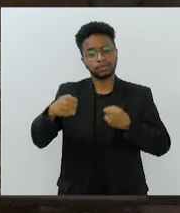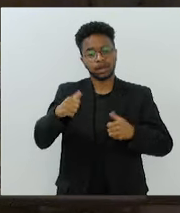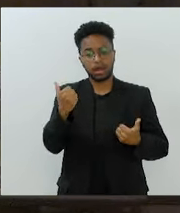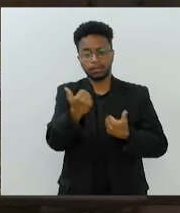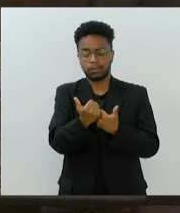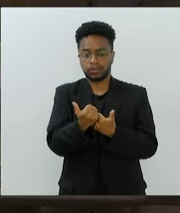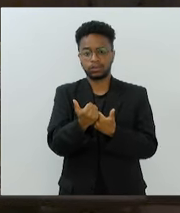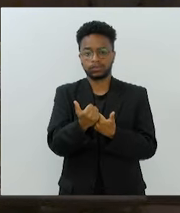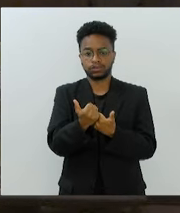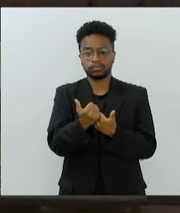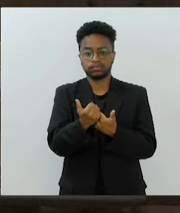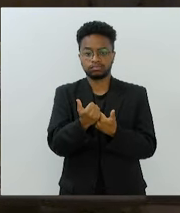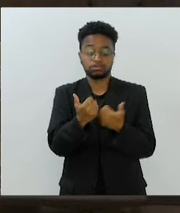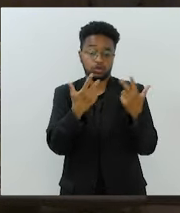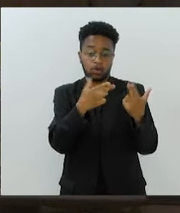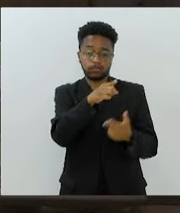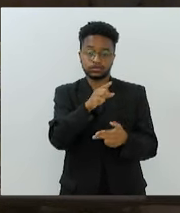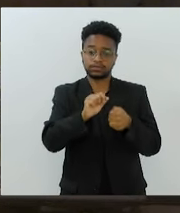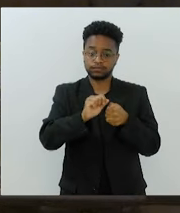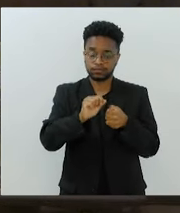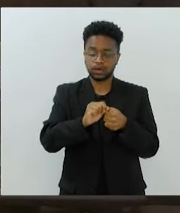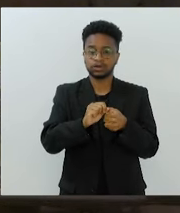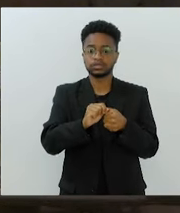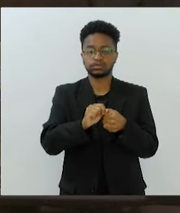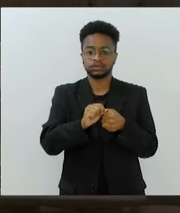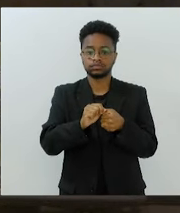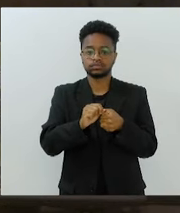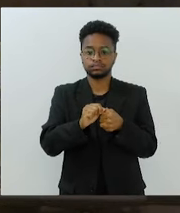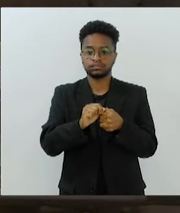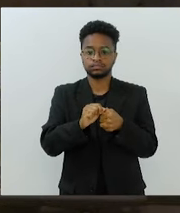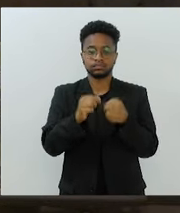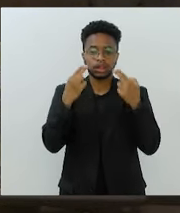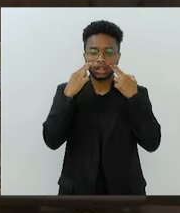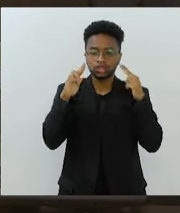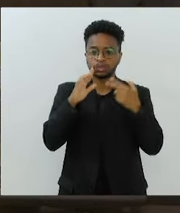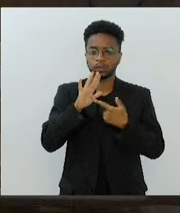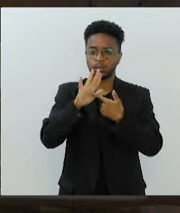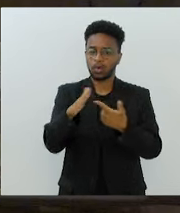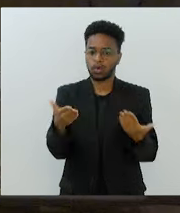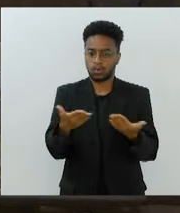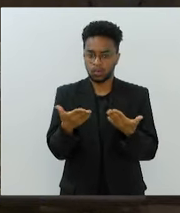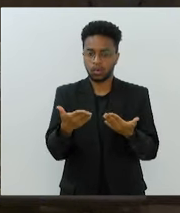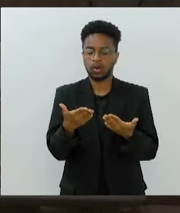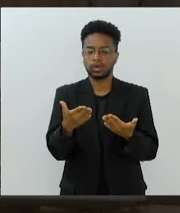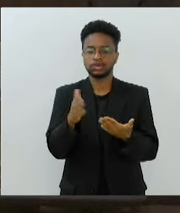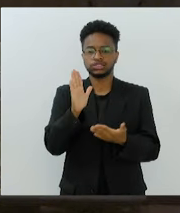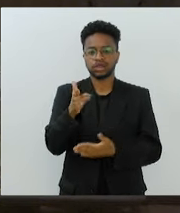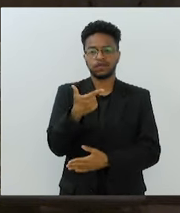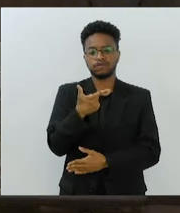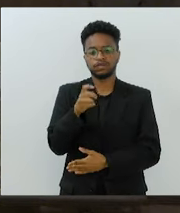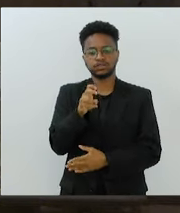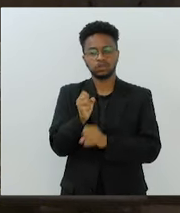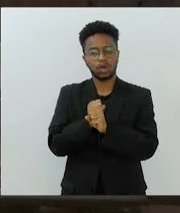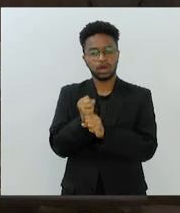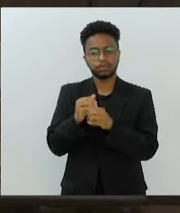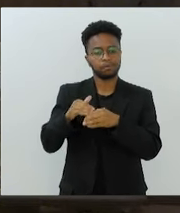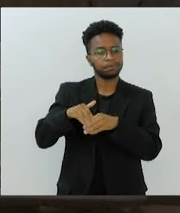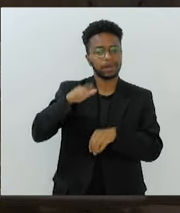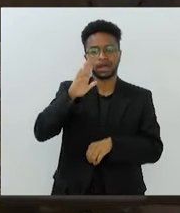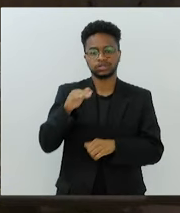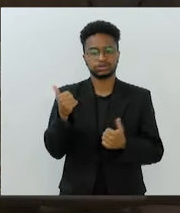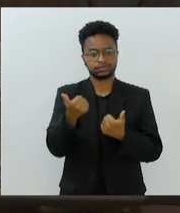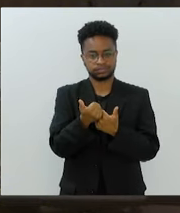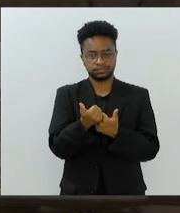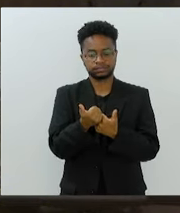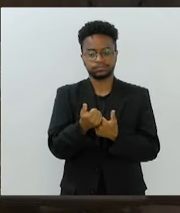precisando de apoio, que é o que você faz. Este testemunho aqui fala há mais de 25 anos apoiando. Bom,